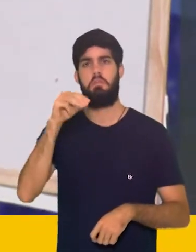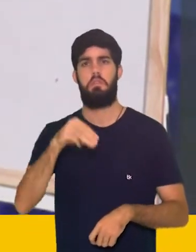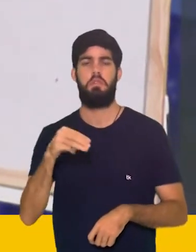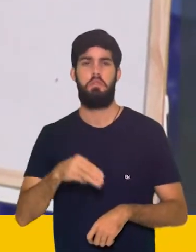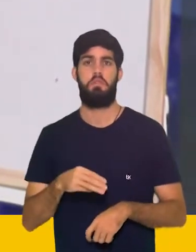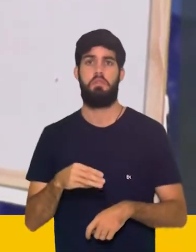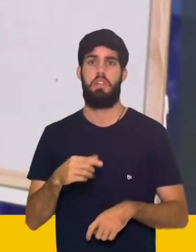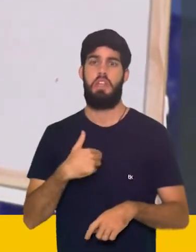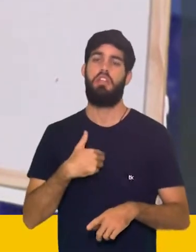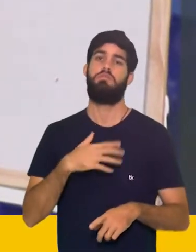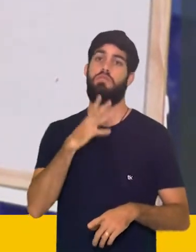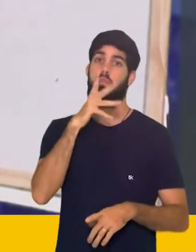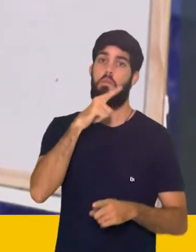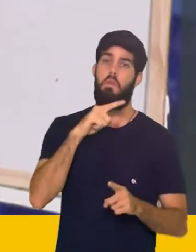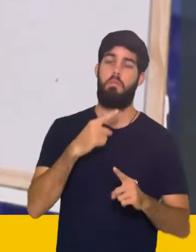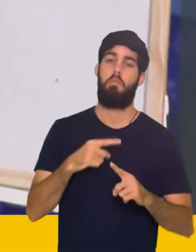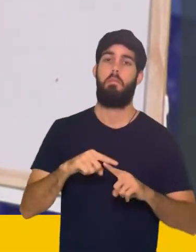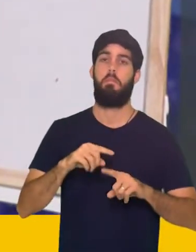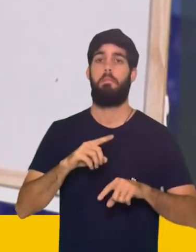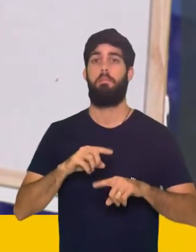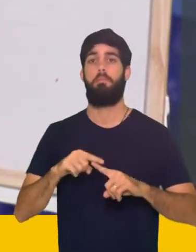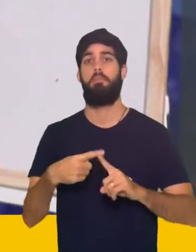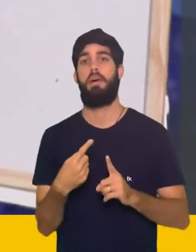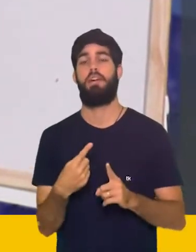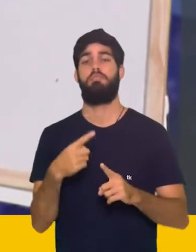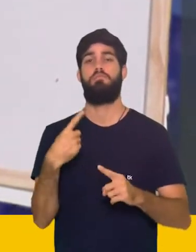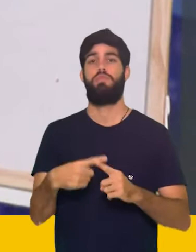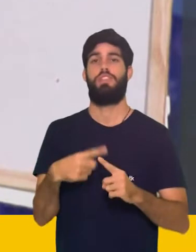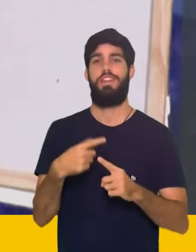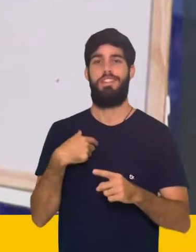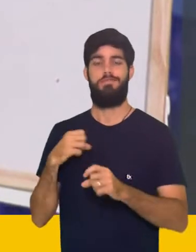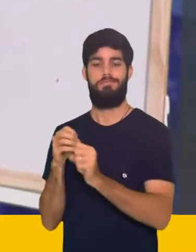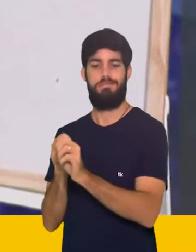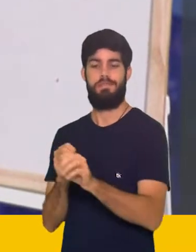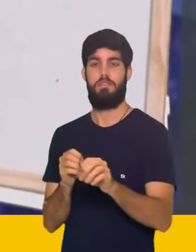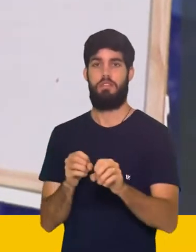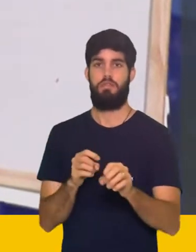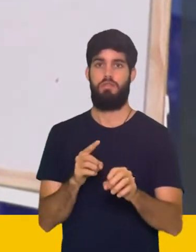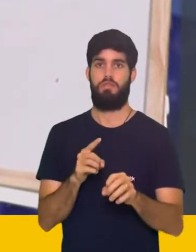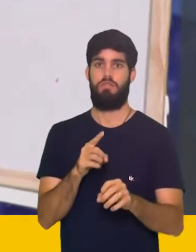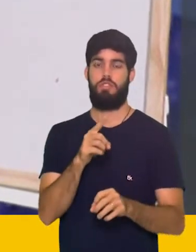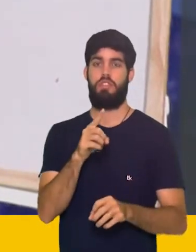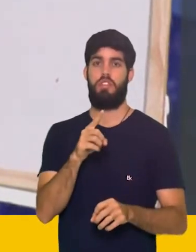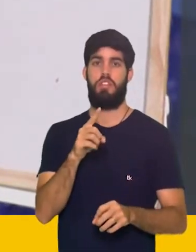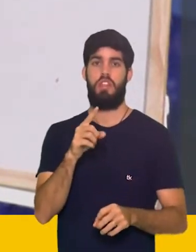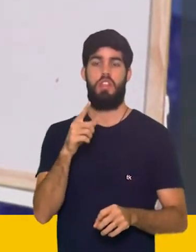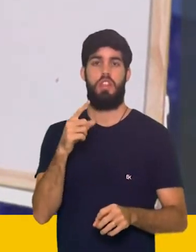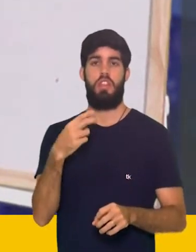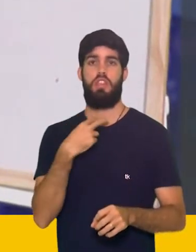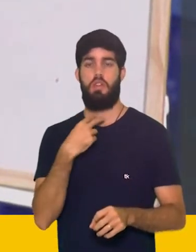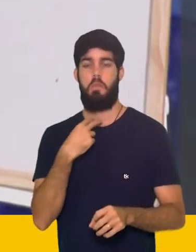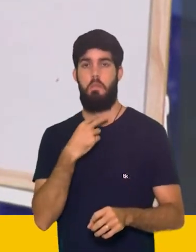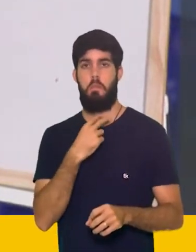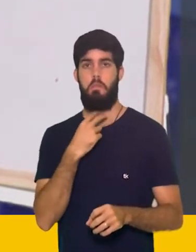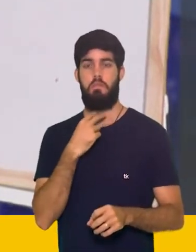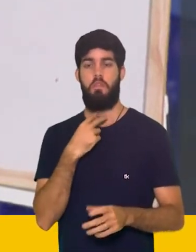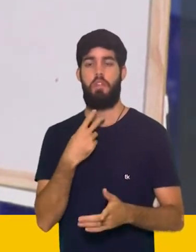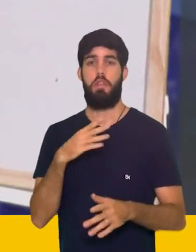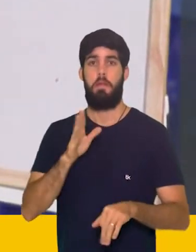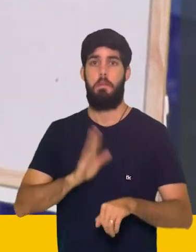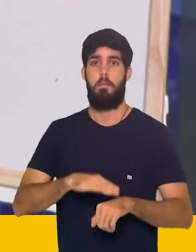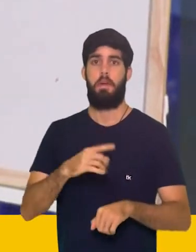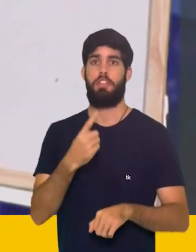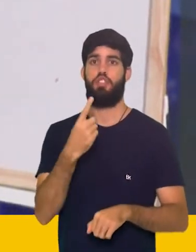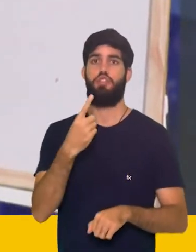mais tempo, porque eu estou ensinando você a fazer. Mas você não vai poder perder mais do que... Você não vai poder investir mais que